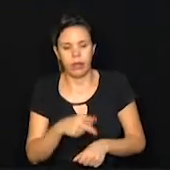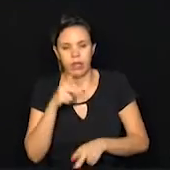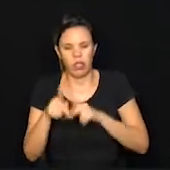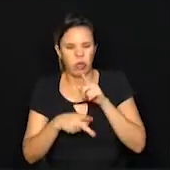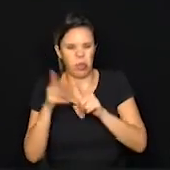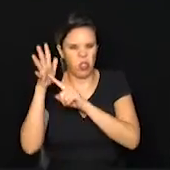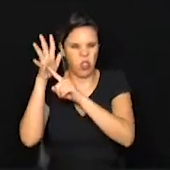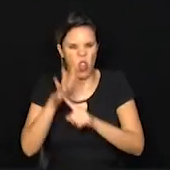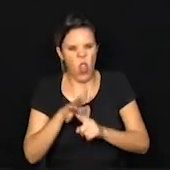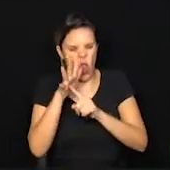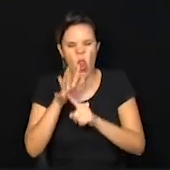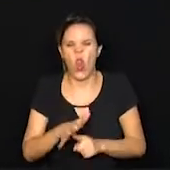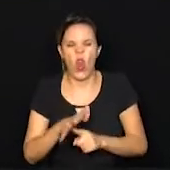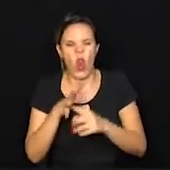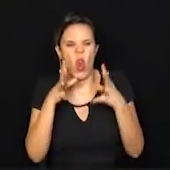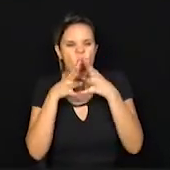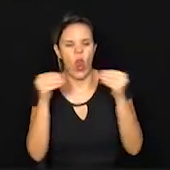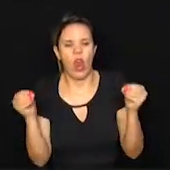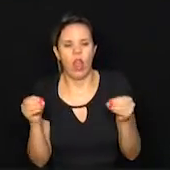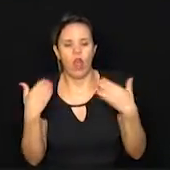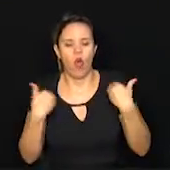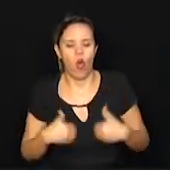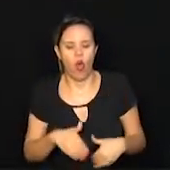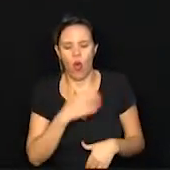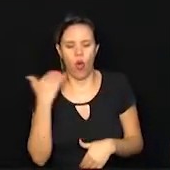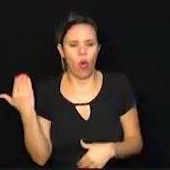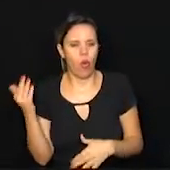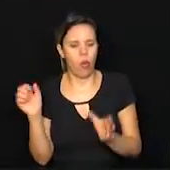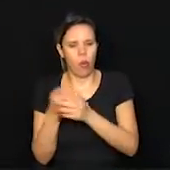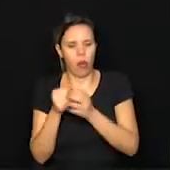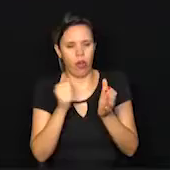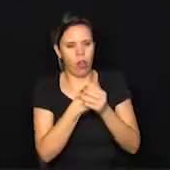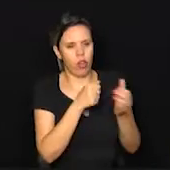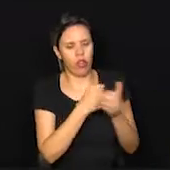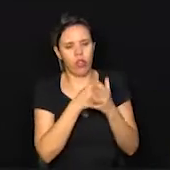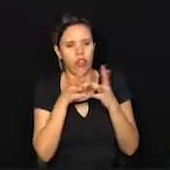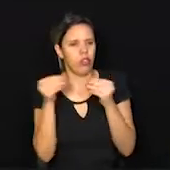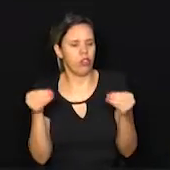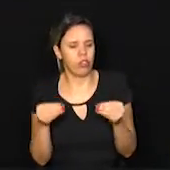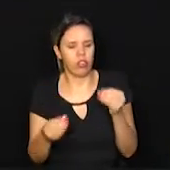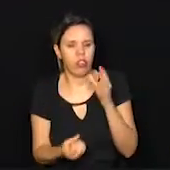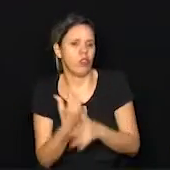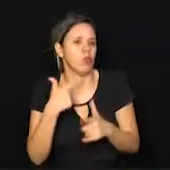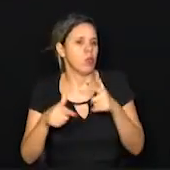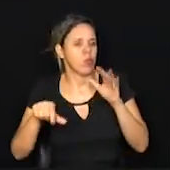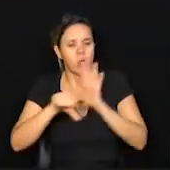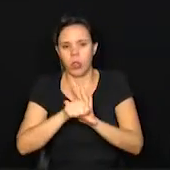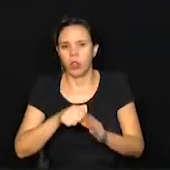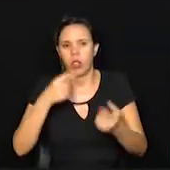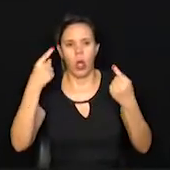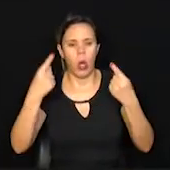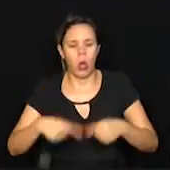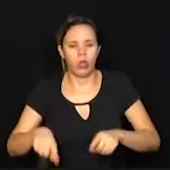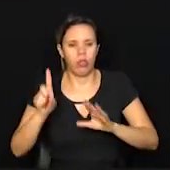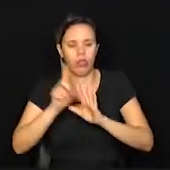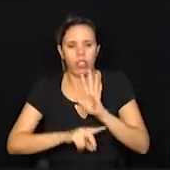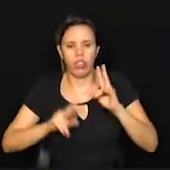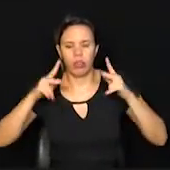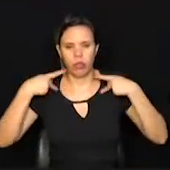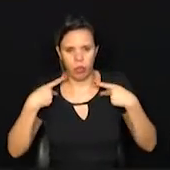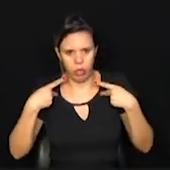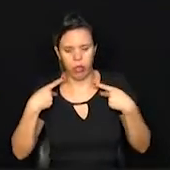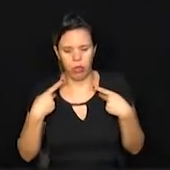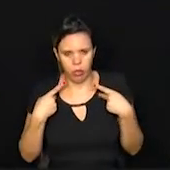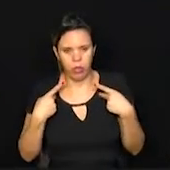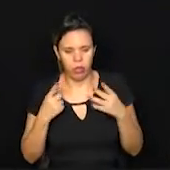torturadores os que desapareceram com cadáveres os que cometeram crimes contra os direitos humanos que são